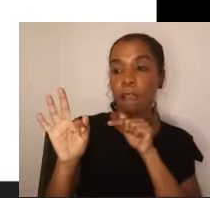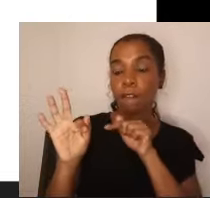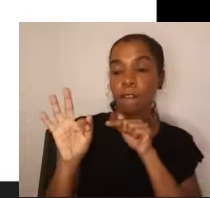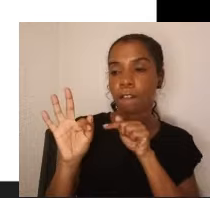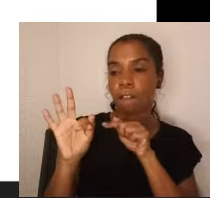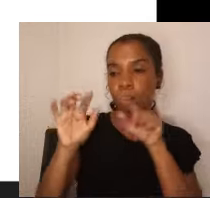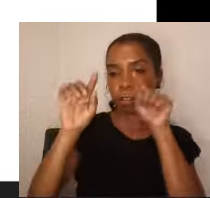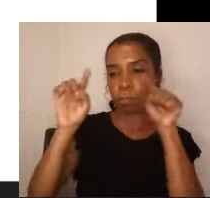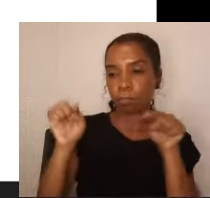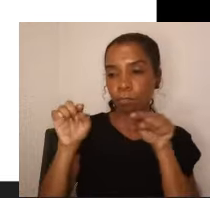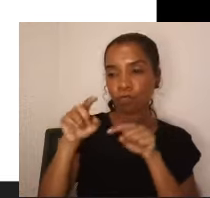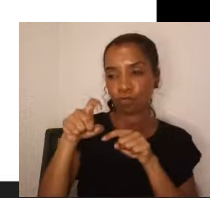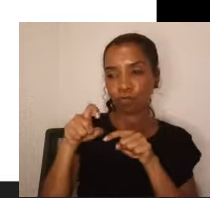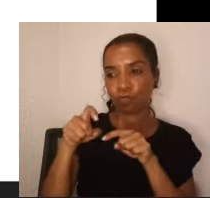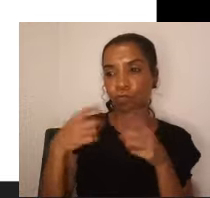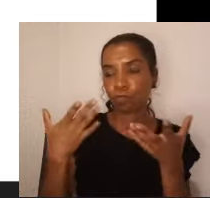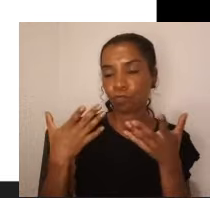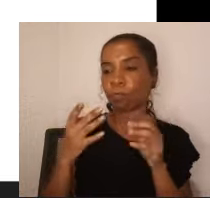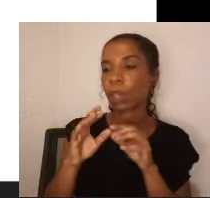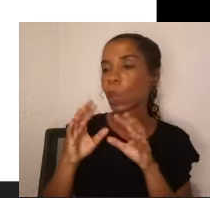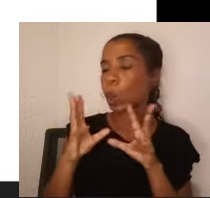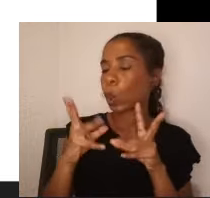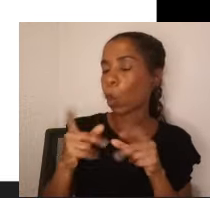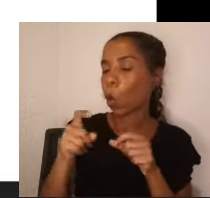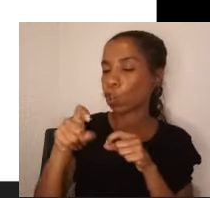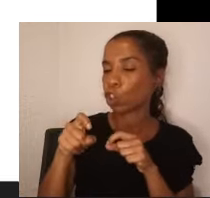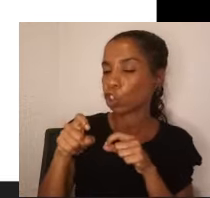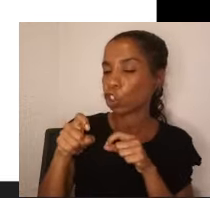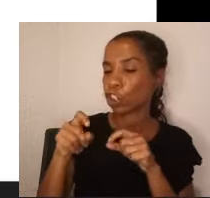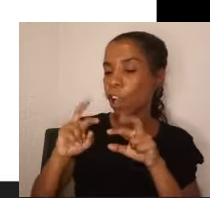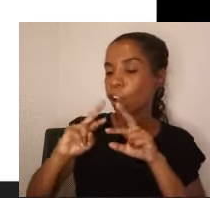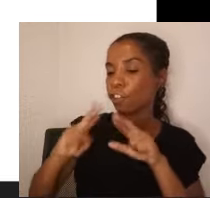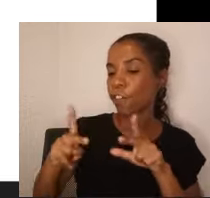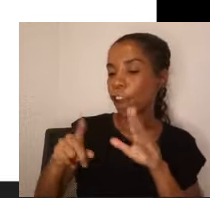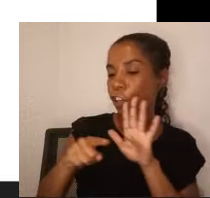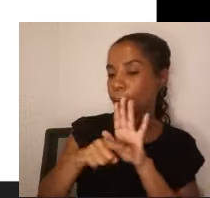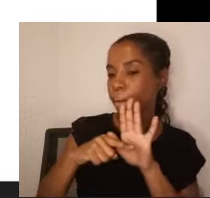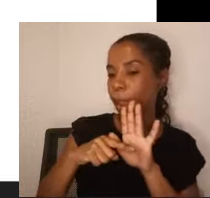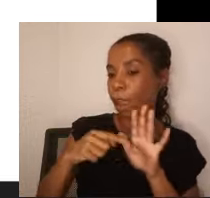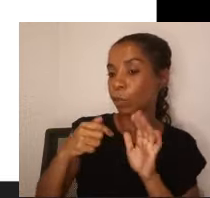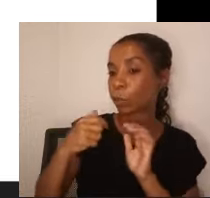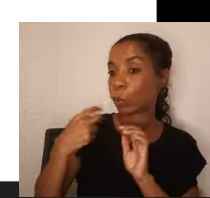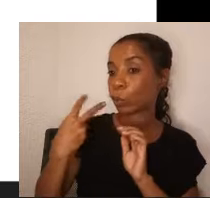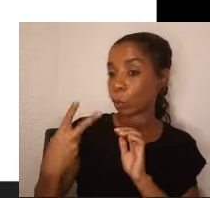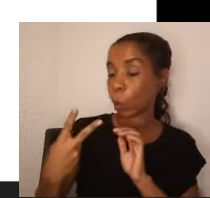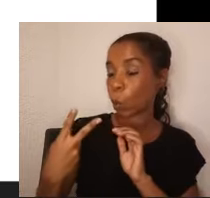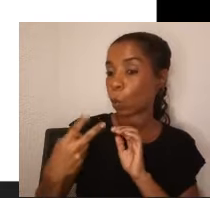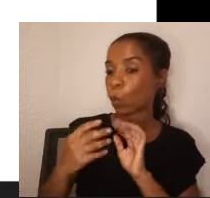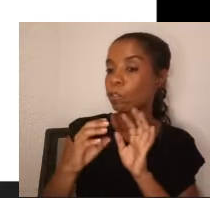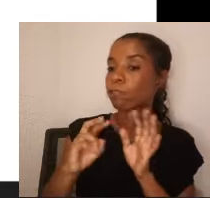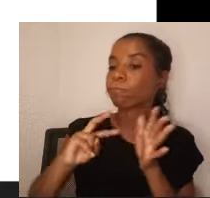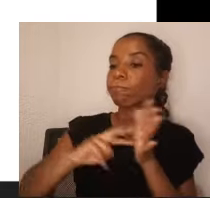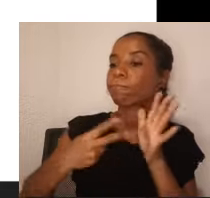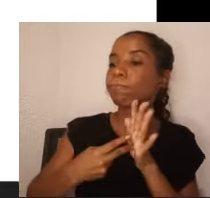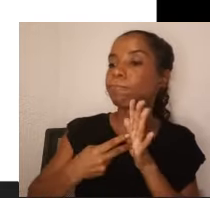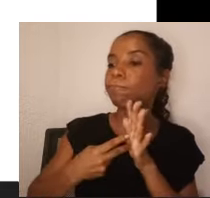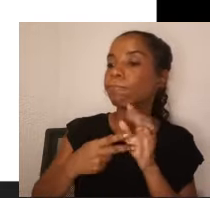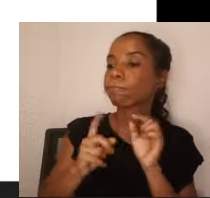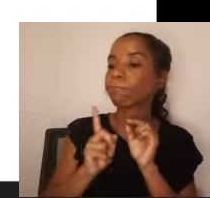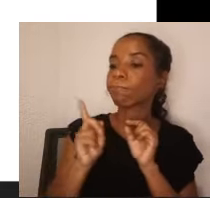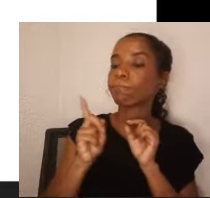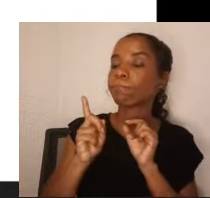função f, que para todo x diferente de menos 2, ela é definida através desse polinômio de